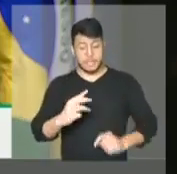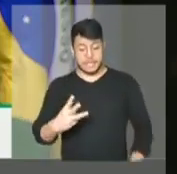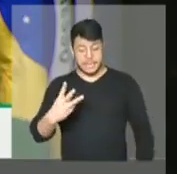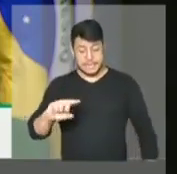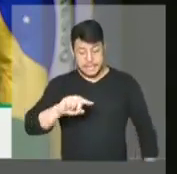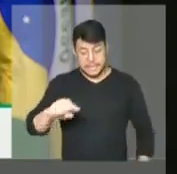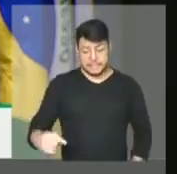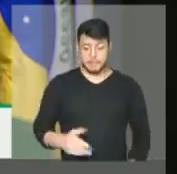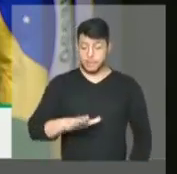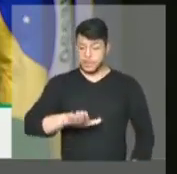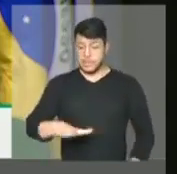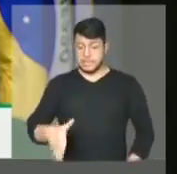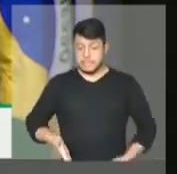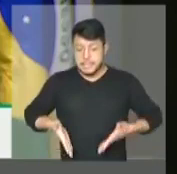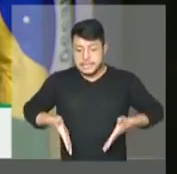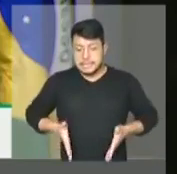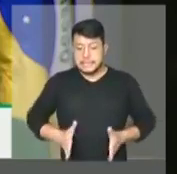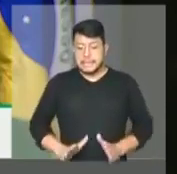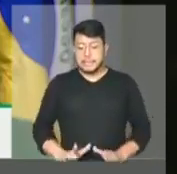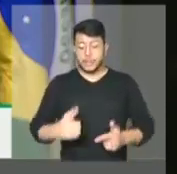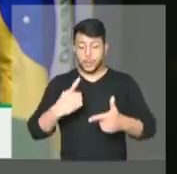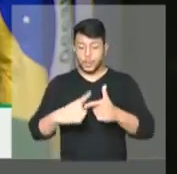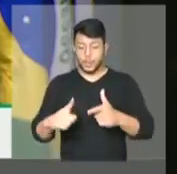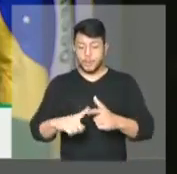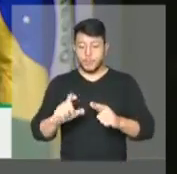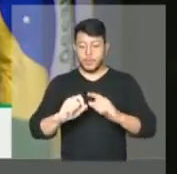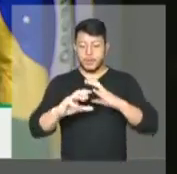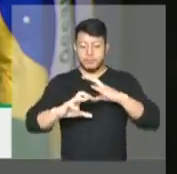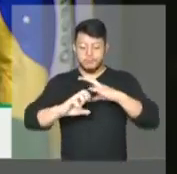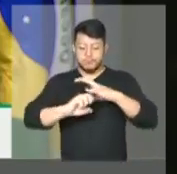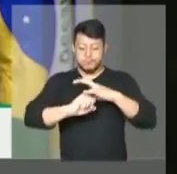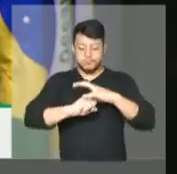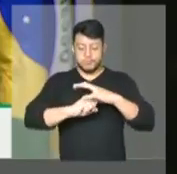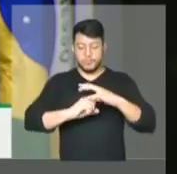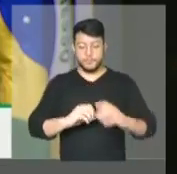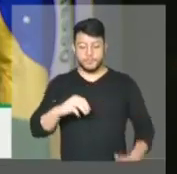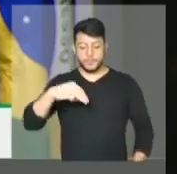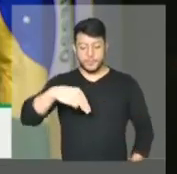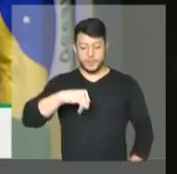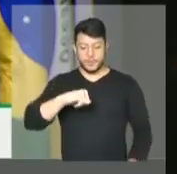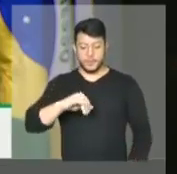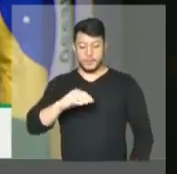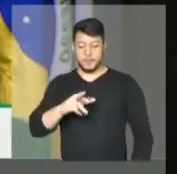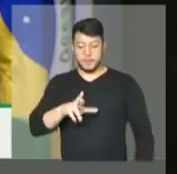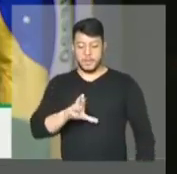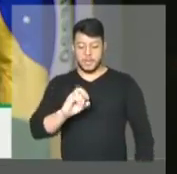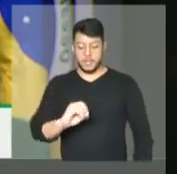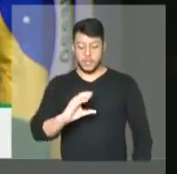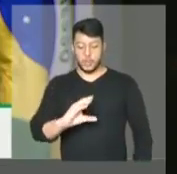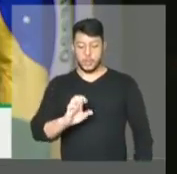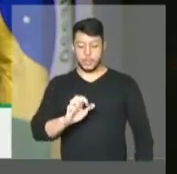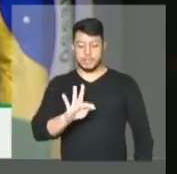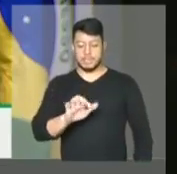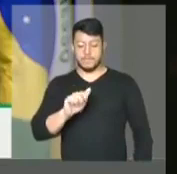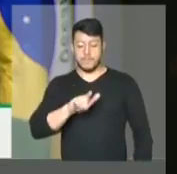88% dos casos da microcefalia em bebês, por conta do